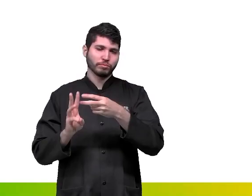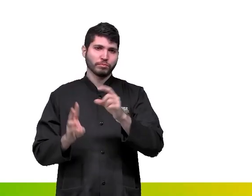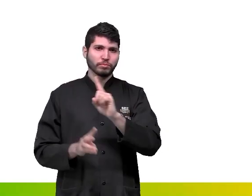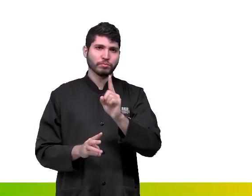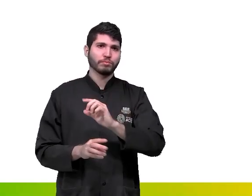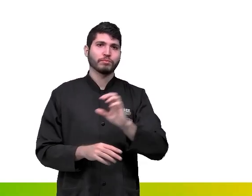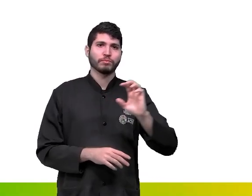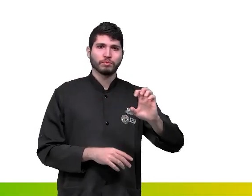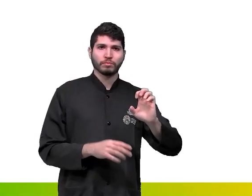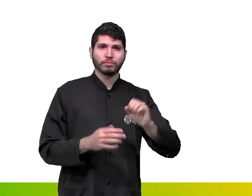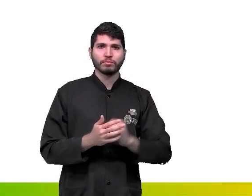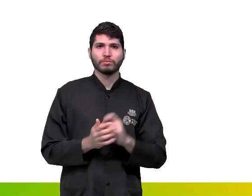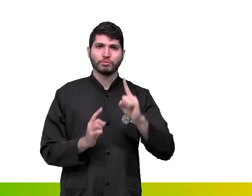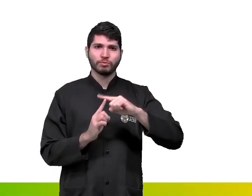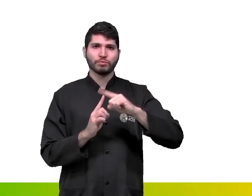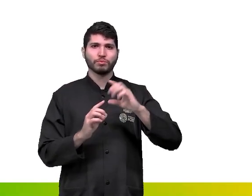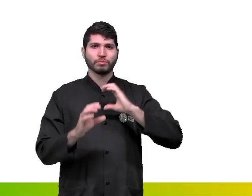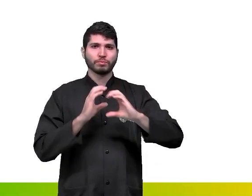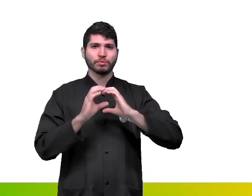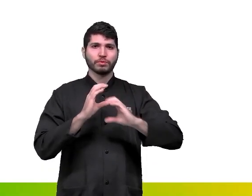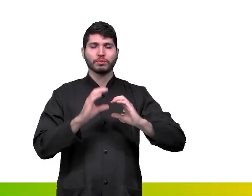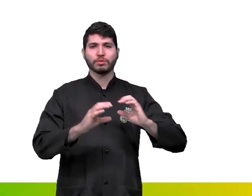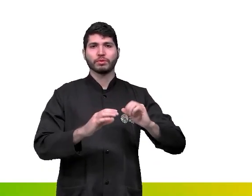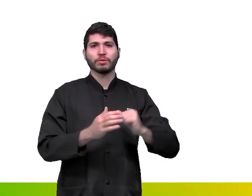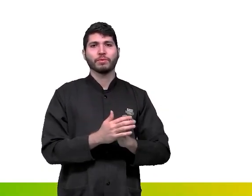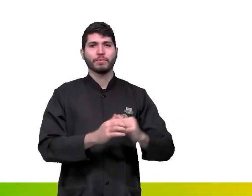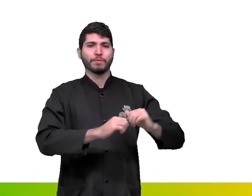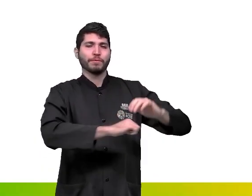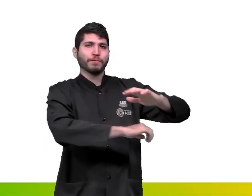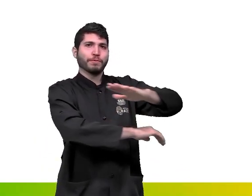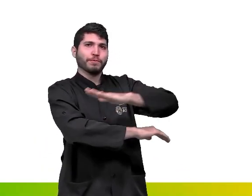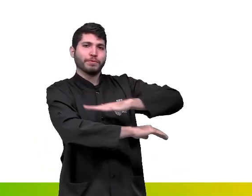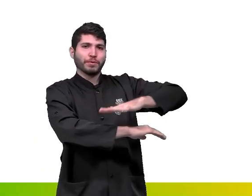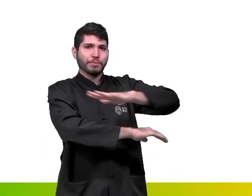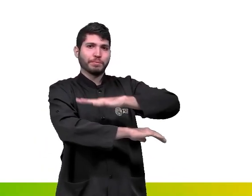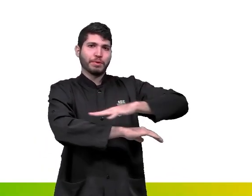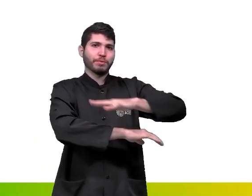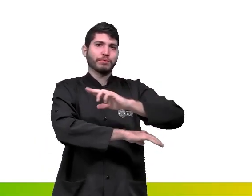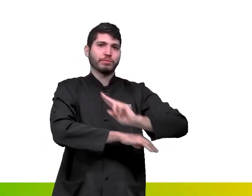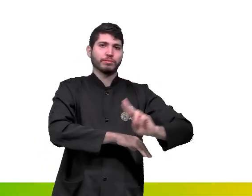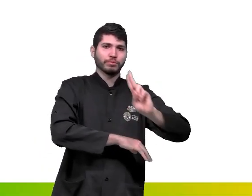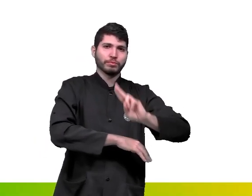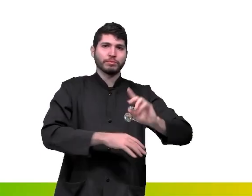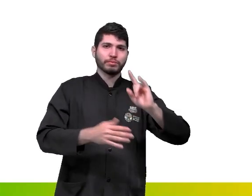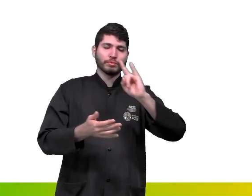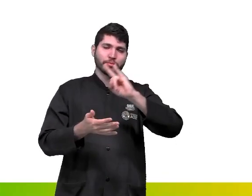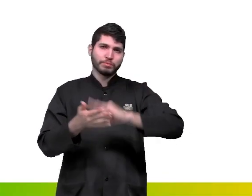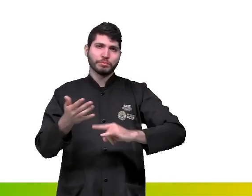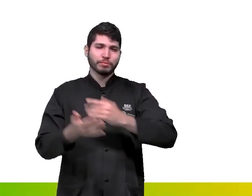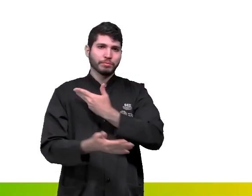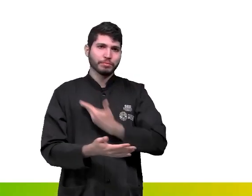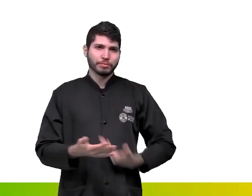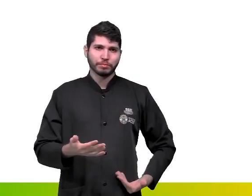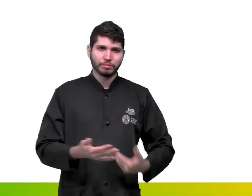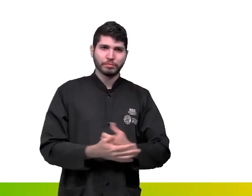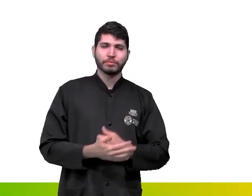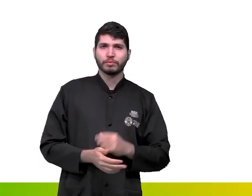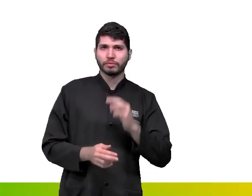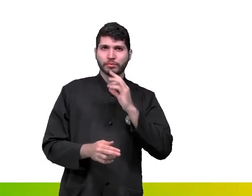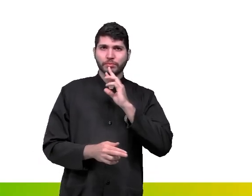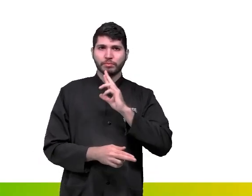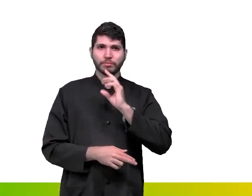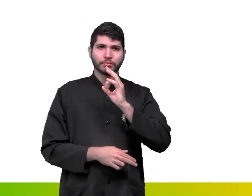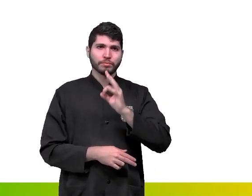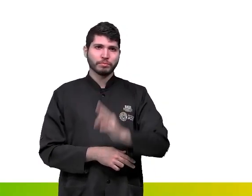documentos públicos? Não é formal, é informal. Então, a nossa resposta aí, letra B. Questão de número 2.